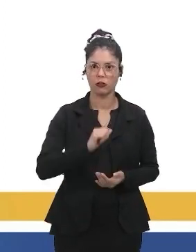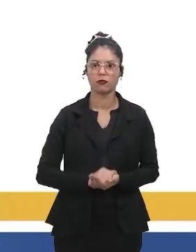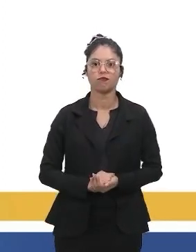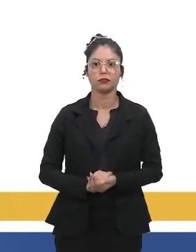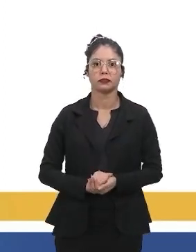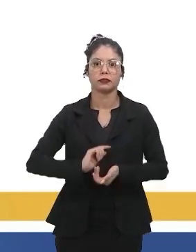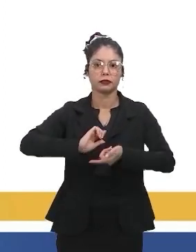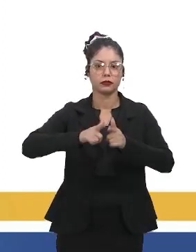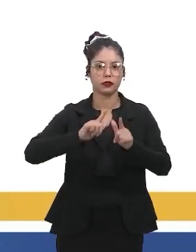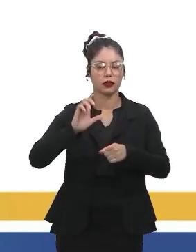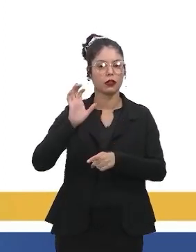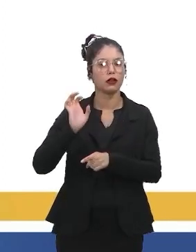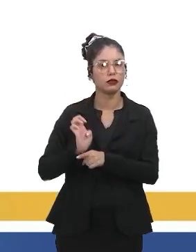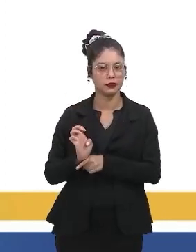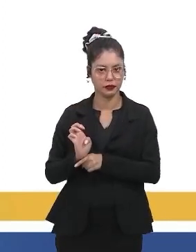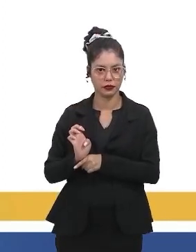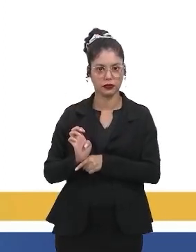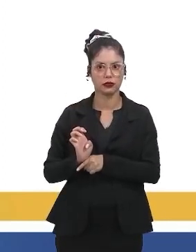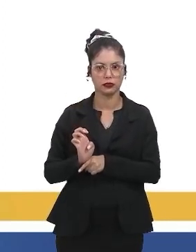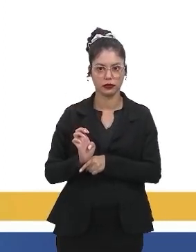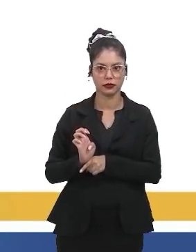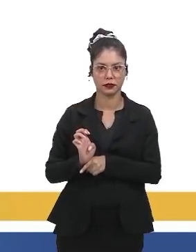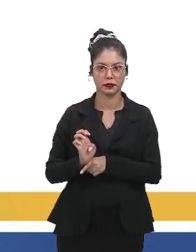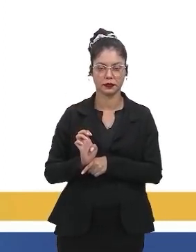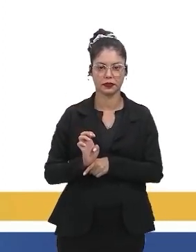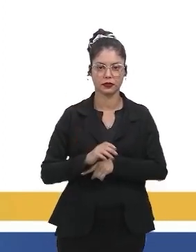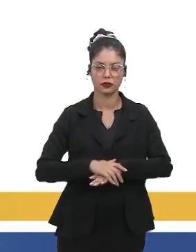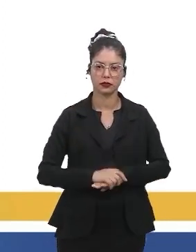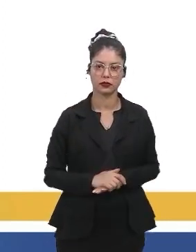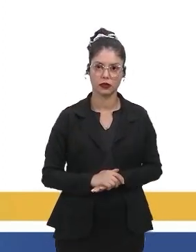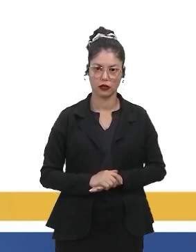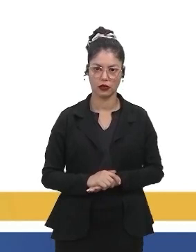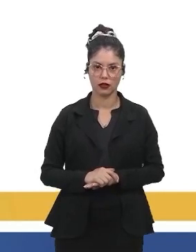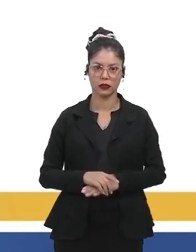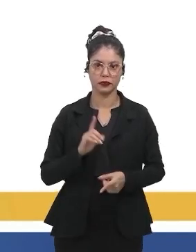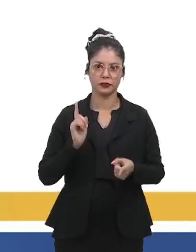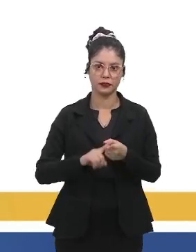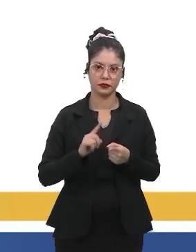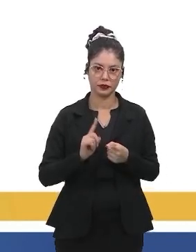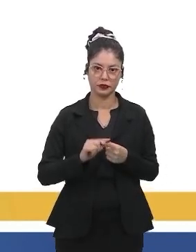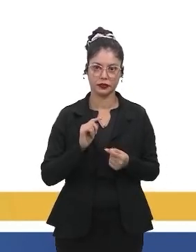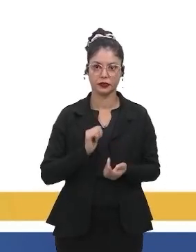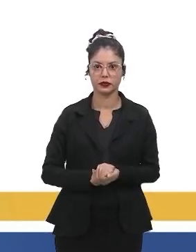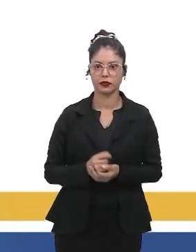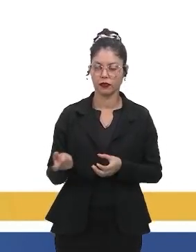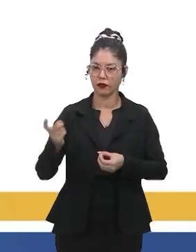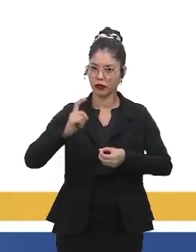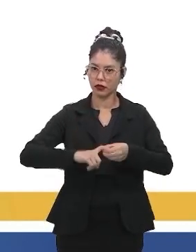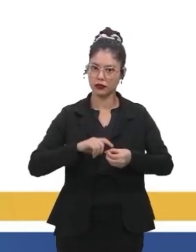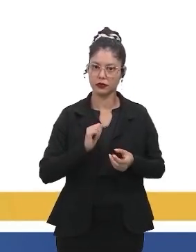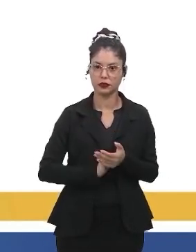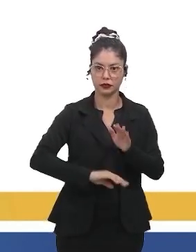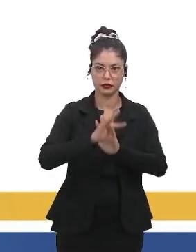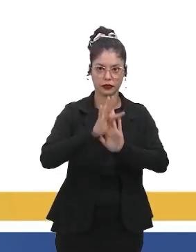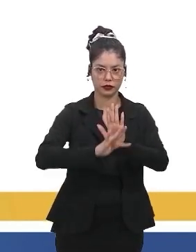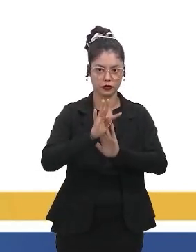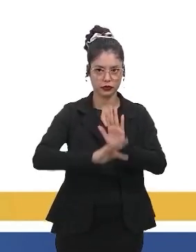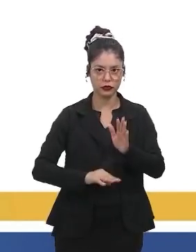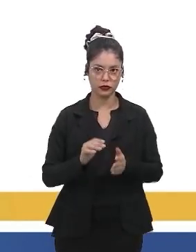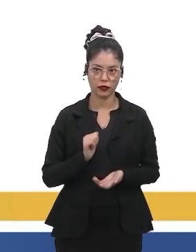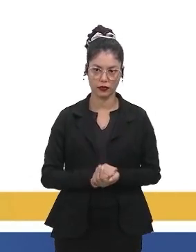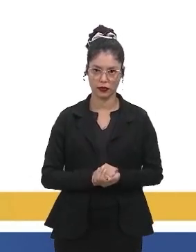temos a nossa alternativa correta. Por quê? Vamos voltar aqui no texto.